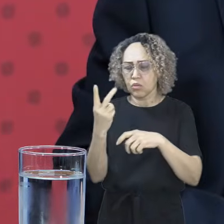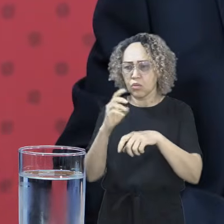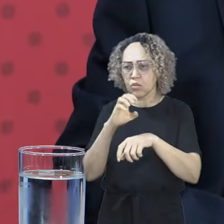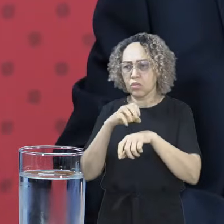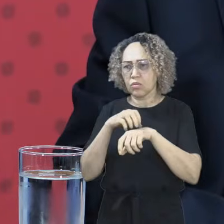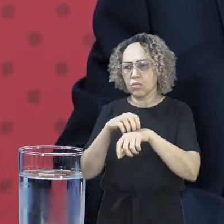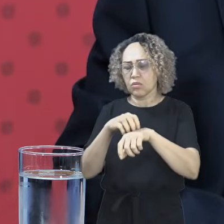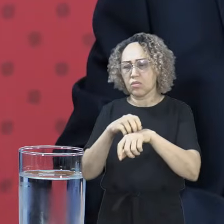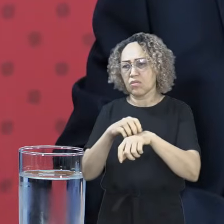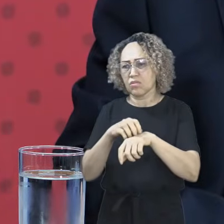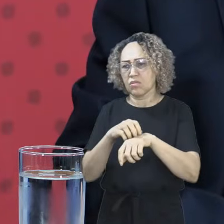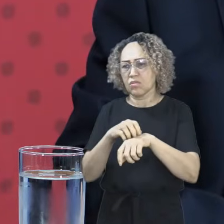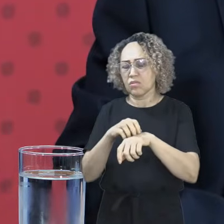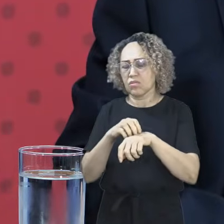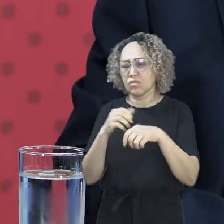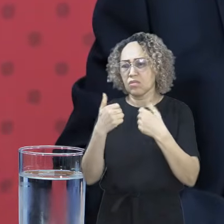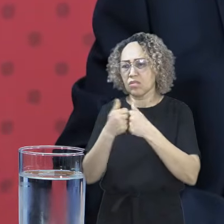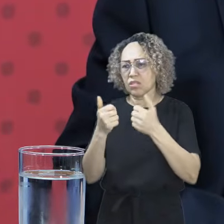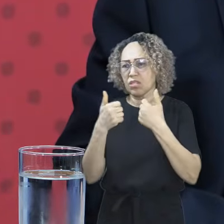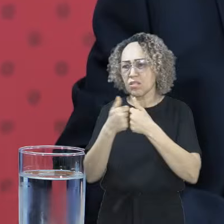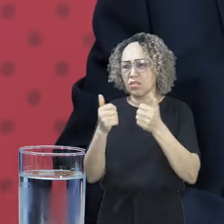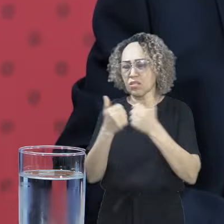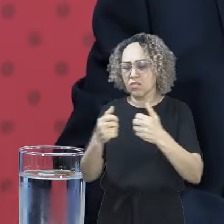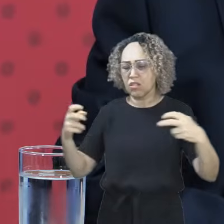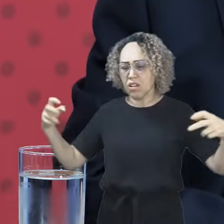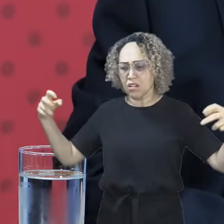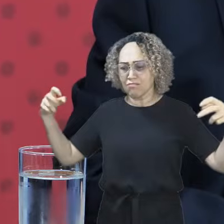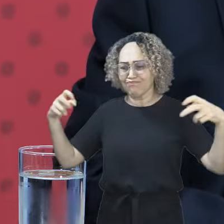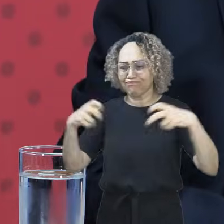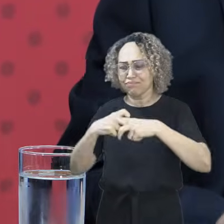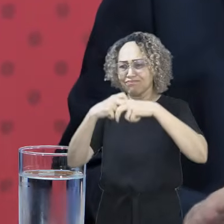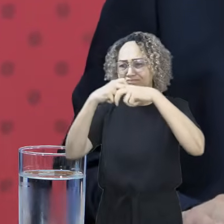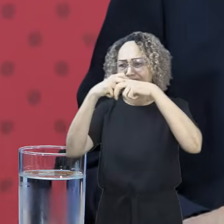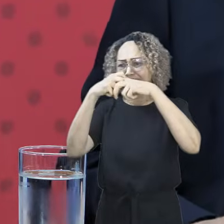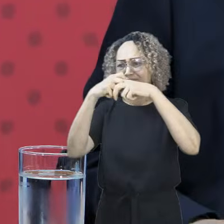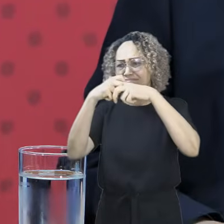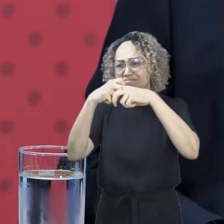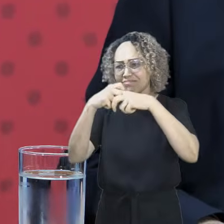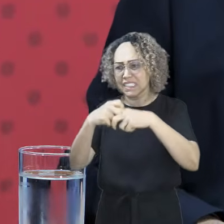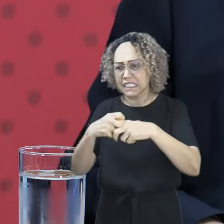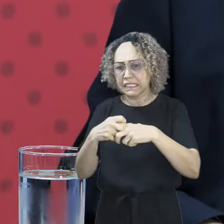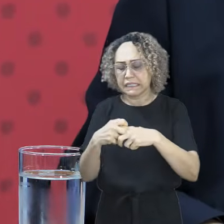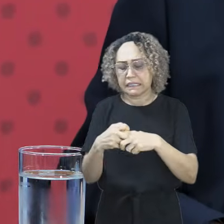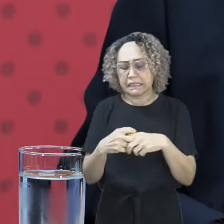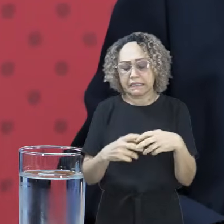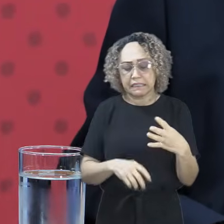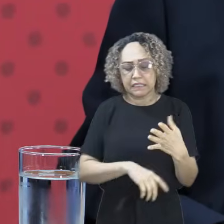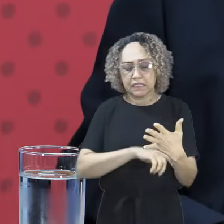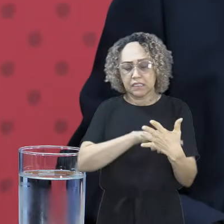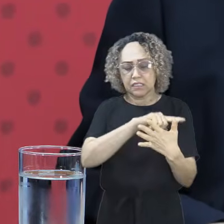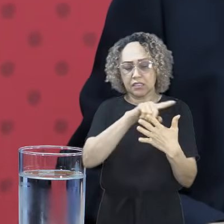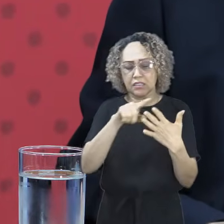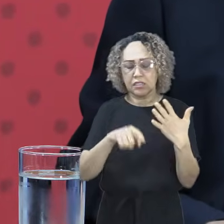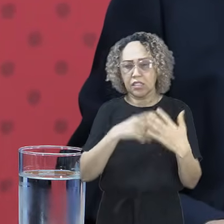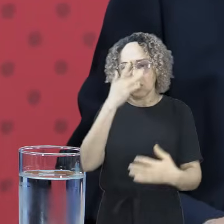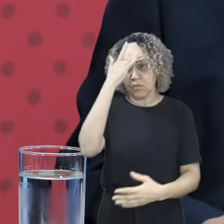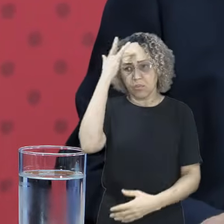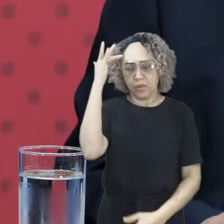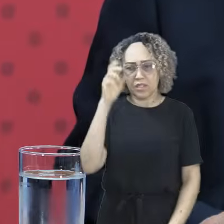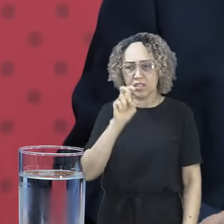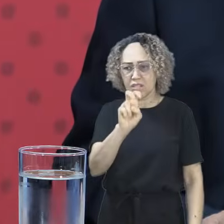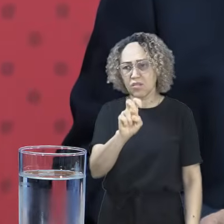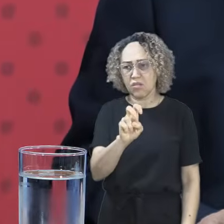delegados do Congresso da Uni. Então fica aqui a nossa solidariedade à União Nacional dos Estudantes, né,